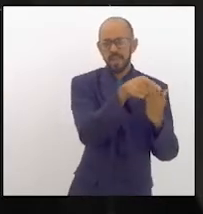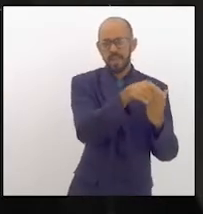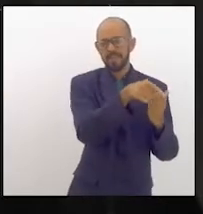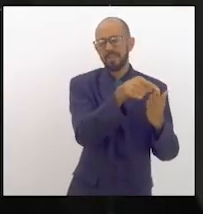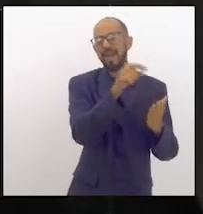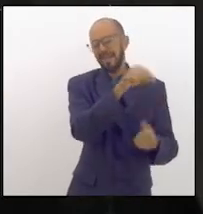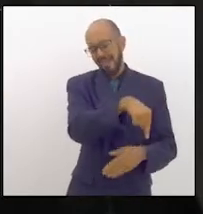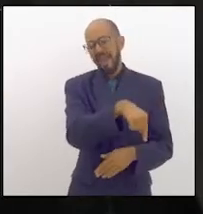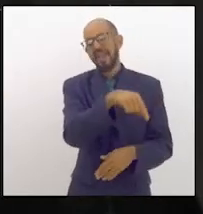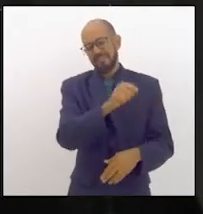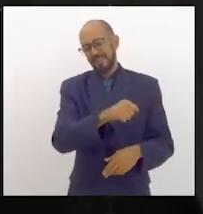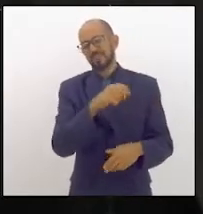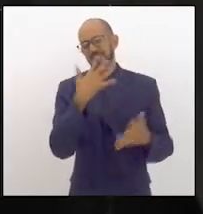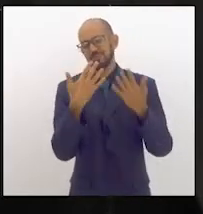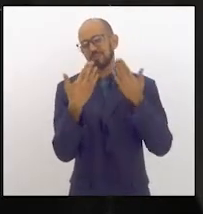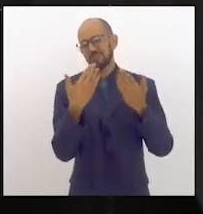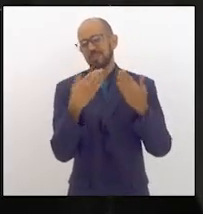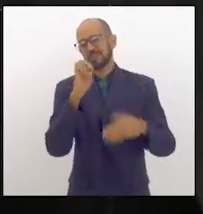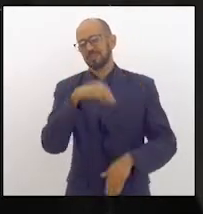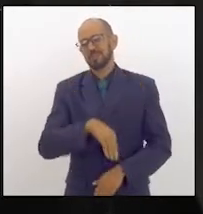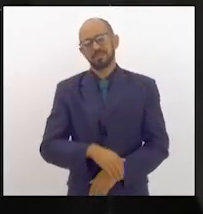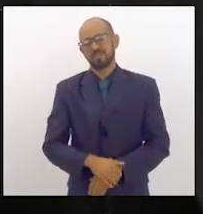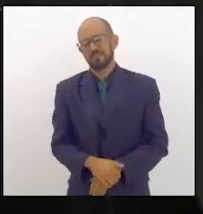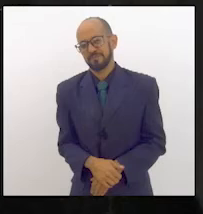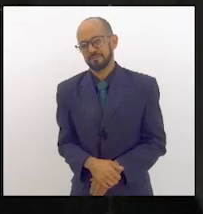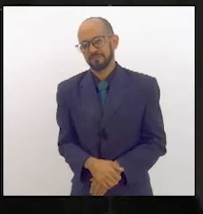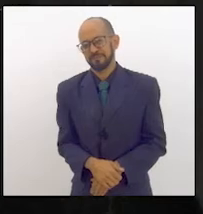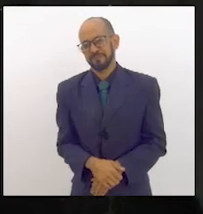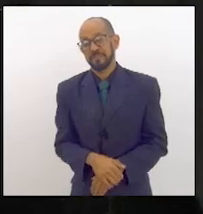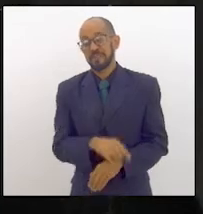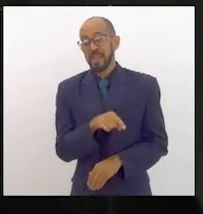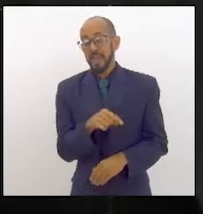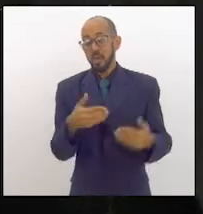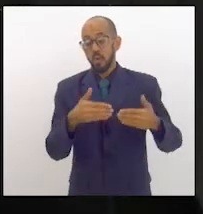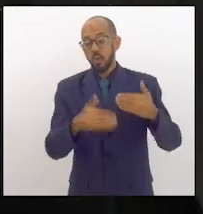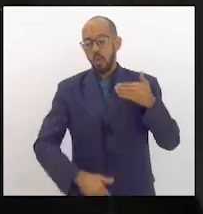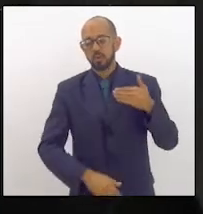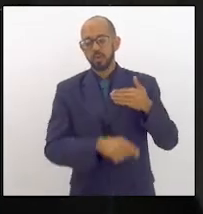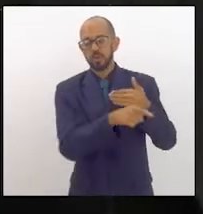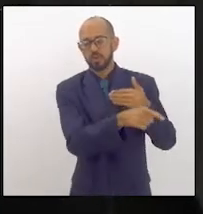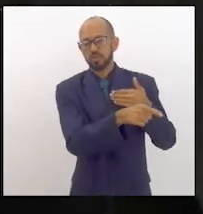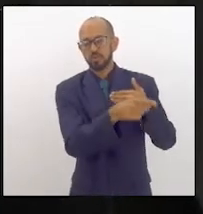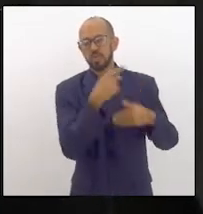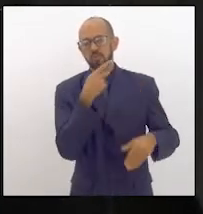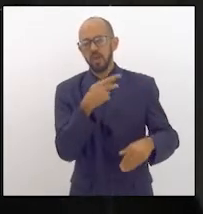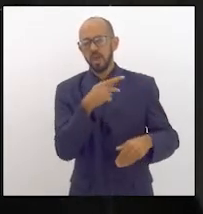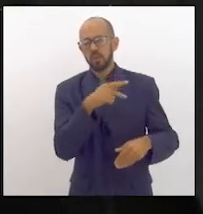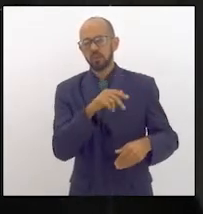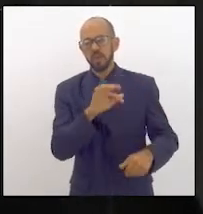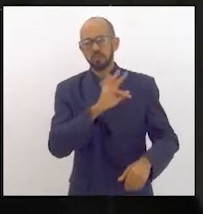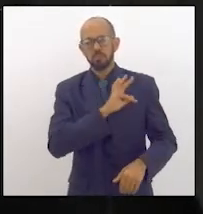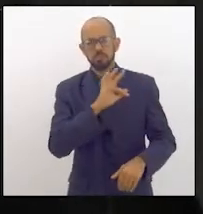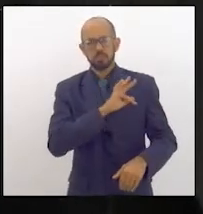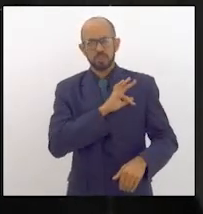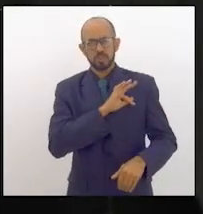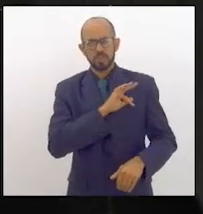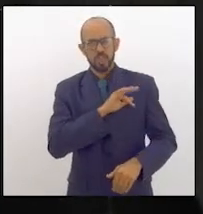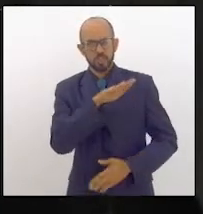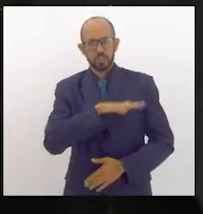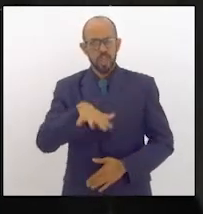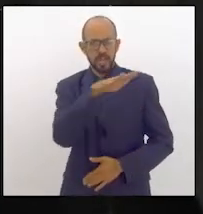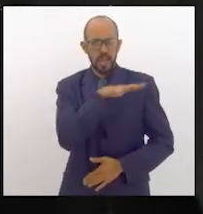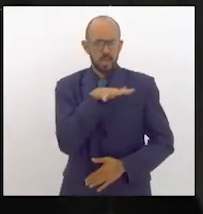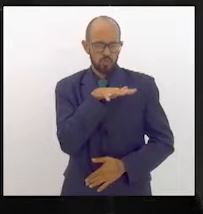algum tipo de suspensão EA contra Isso evidentemente Quando me refiro a polícia genericamente me refiro ao